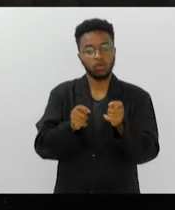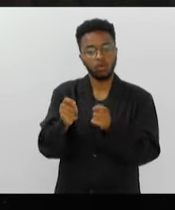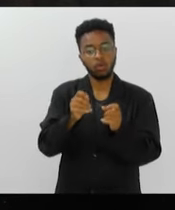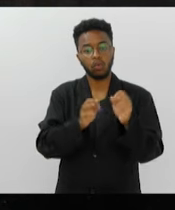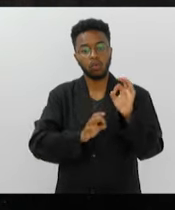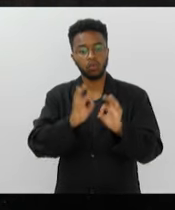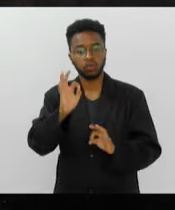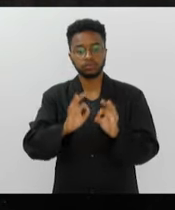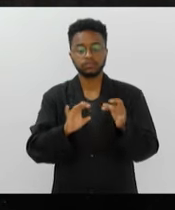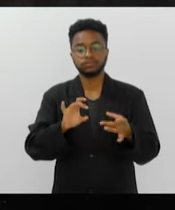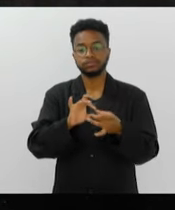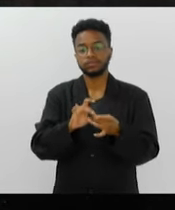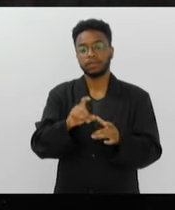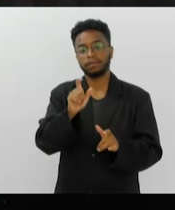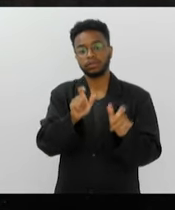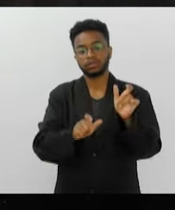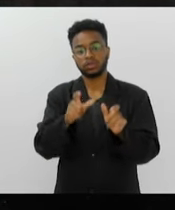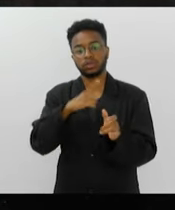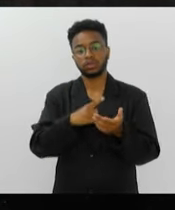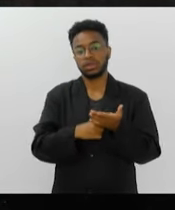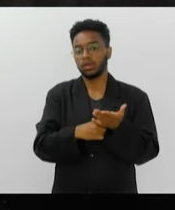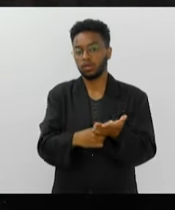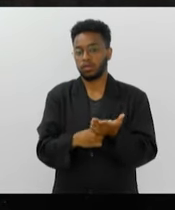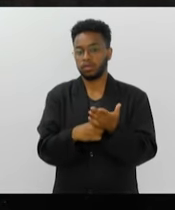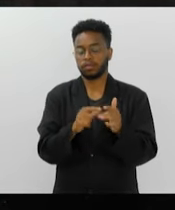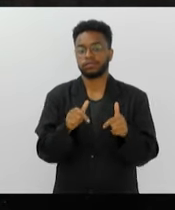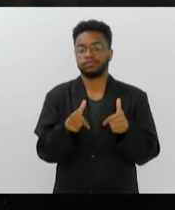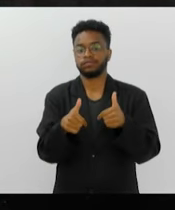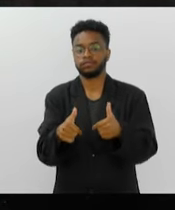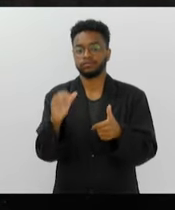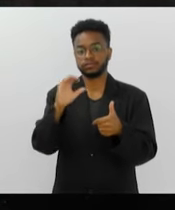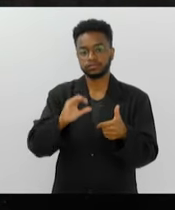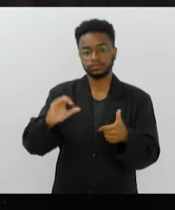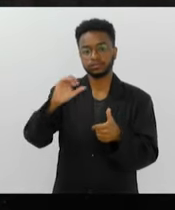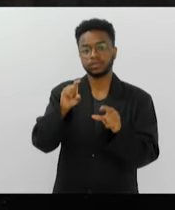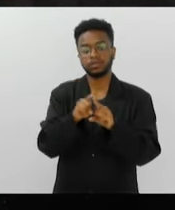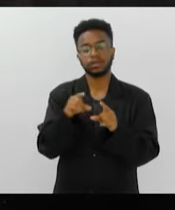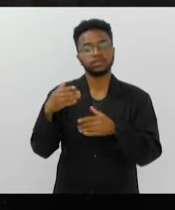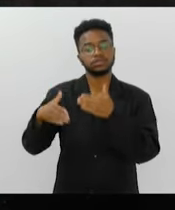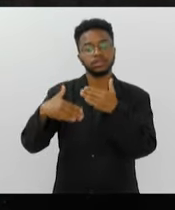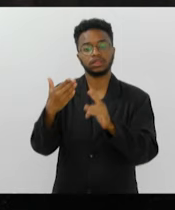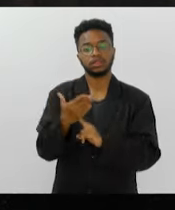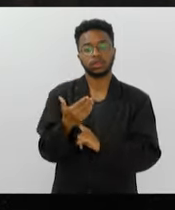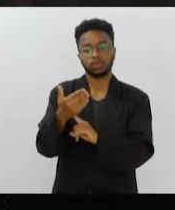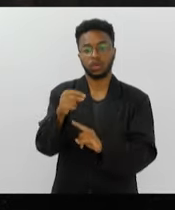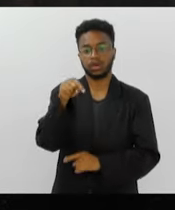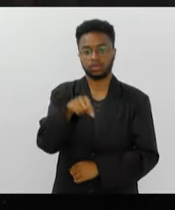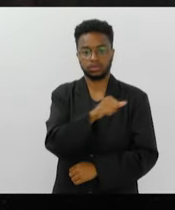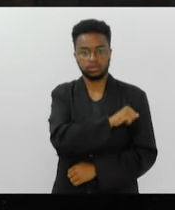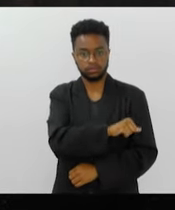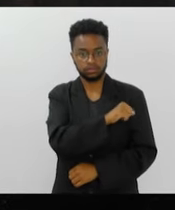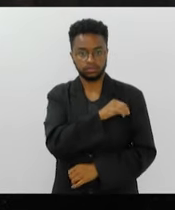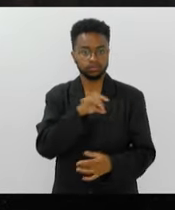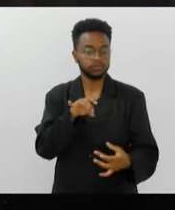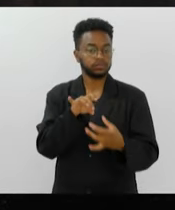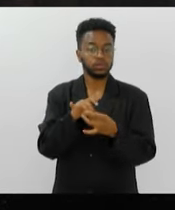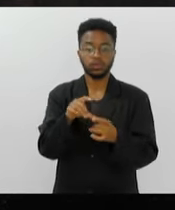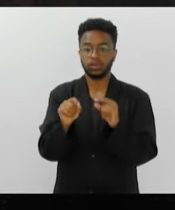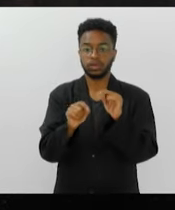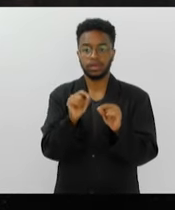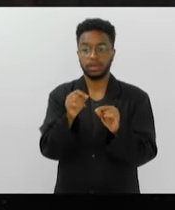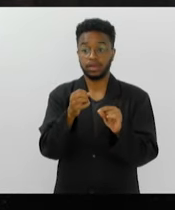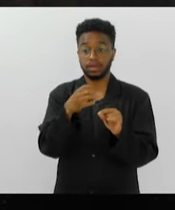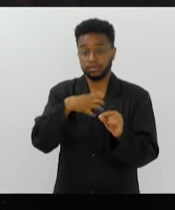quem tem compromisso com o fazer científico com o desenvolvimento tecnológico do Estado a serviço do